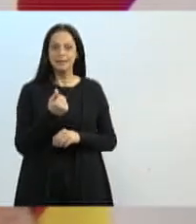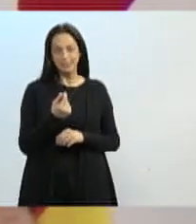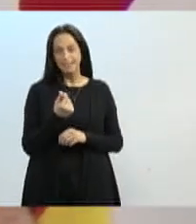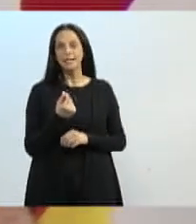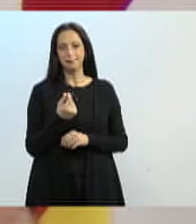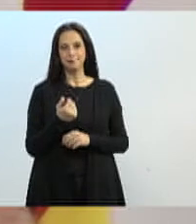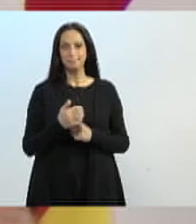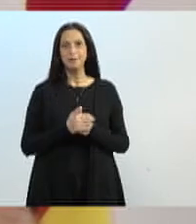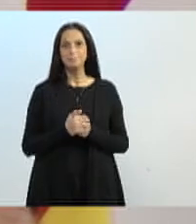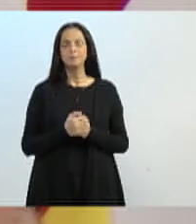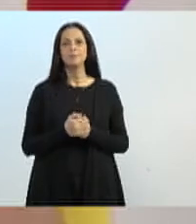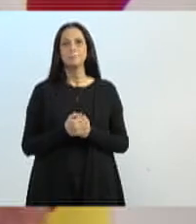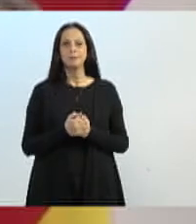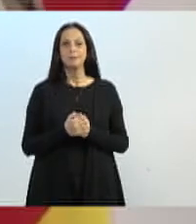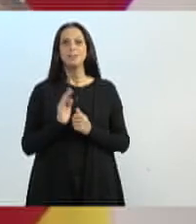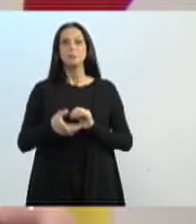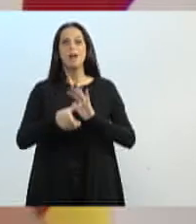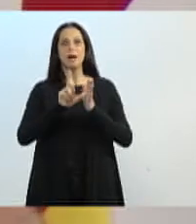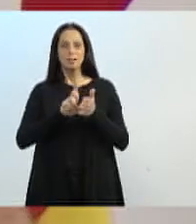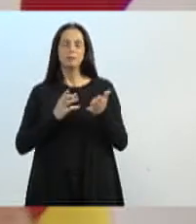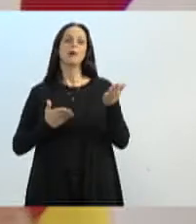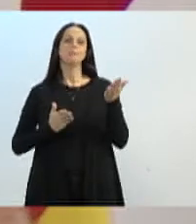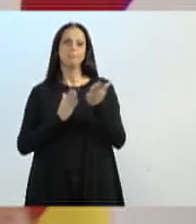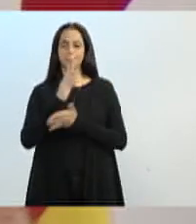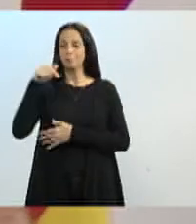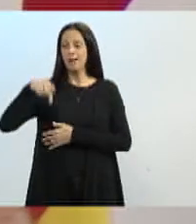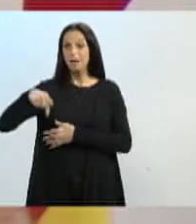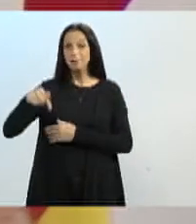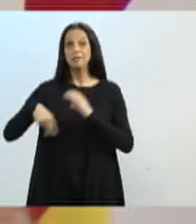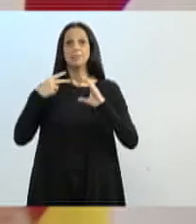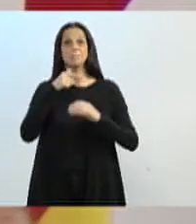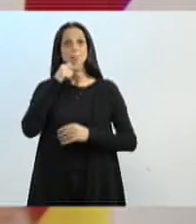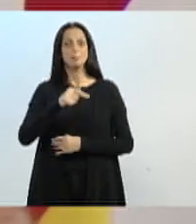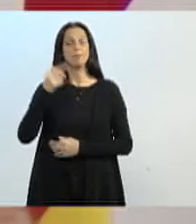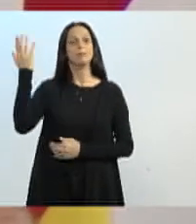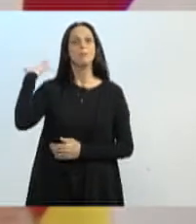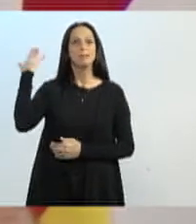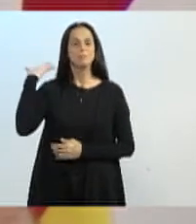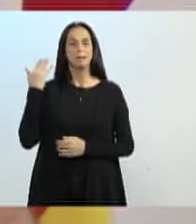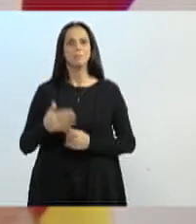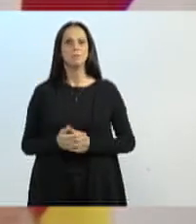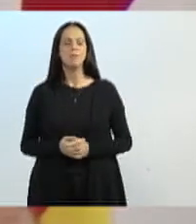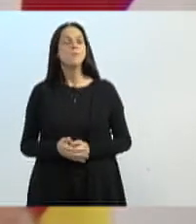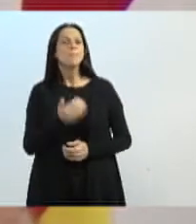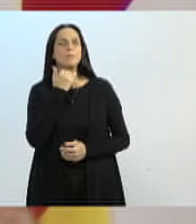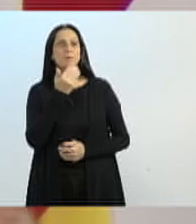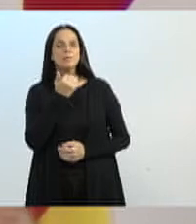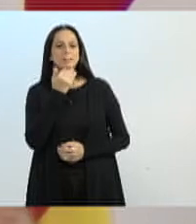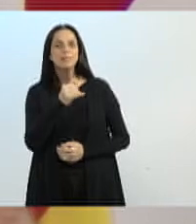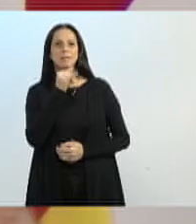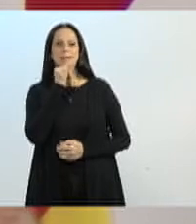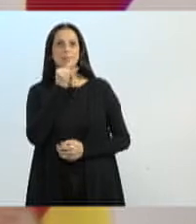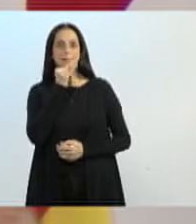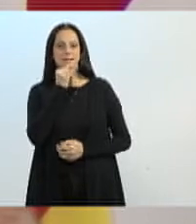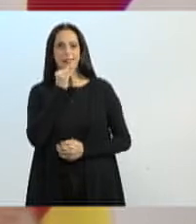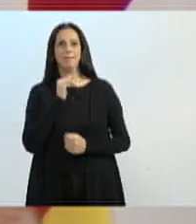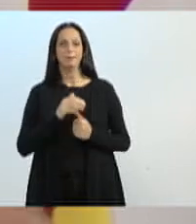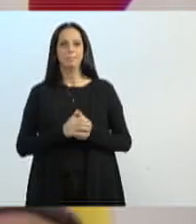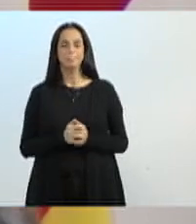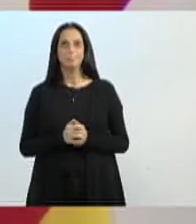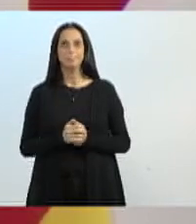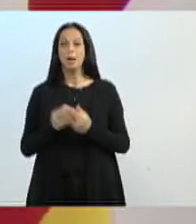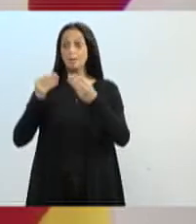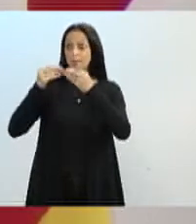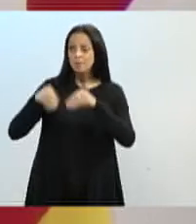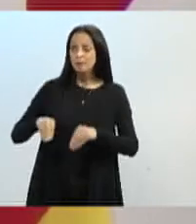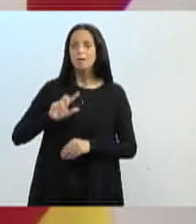Rosa, conforme foi aprovado aqui nesta casa na semana passada. Não adianta quebrar as pernas e depois